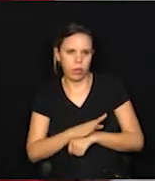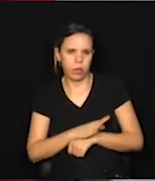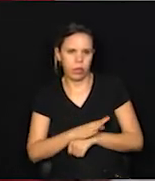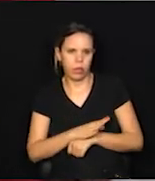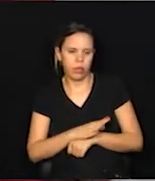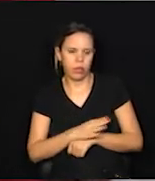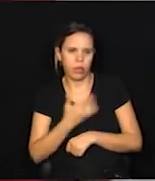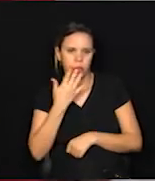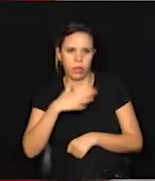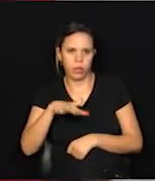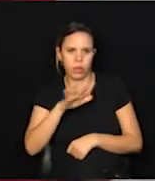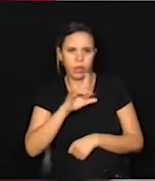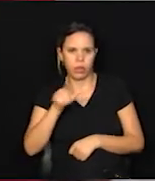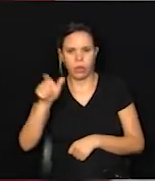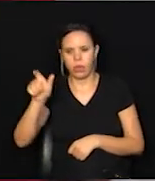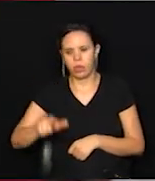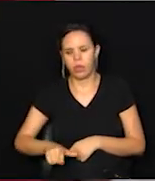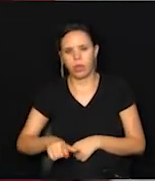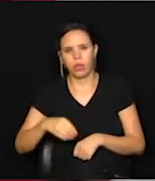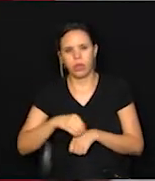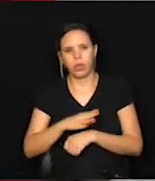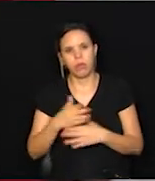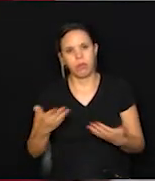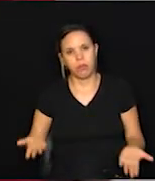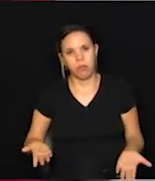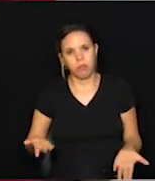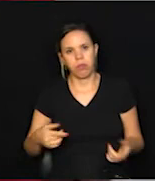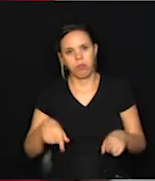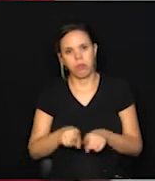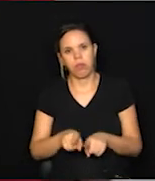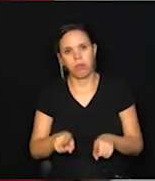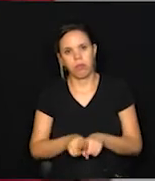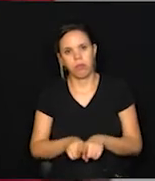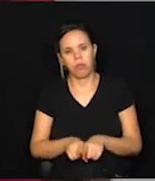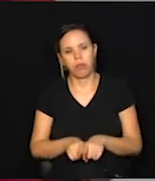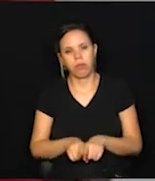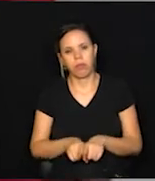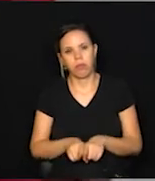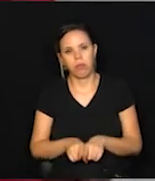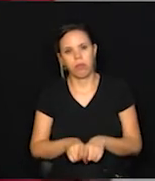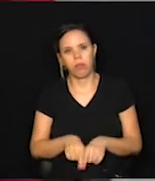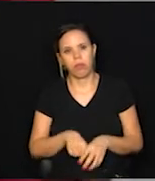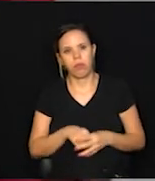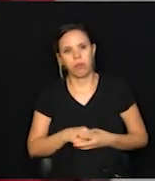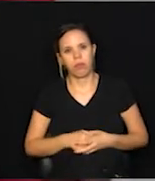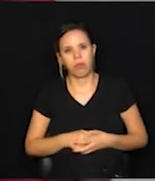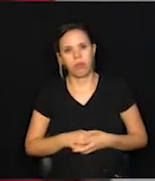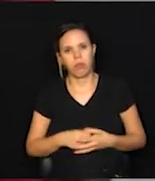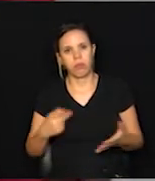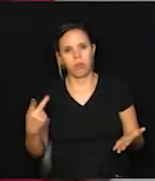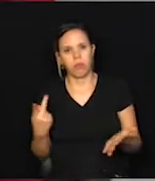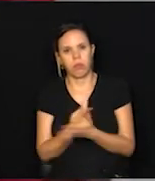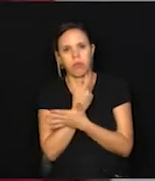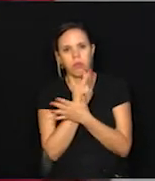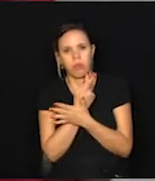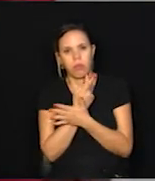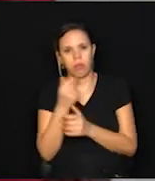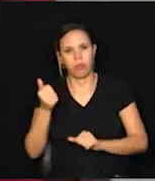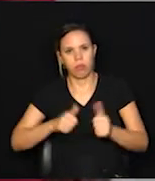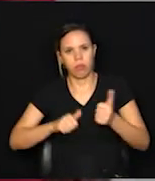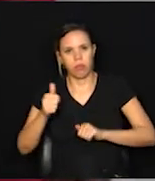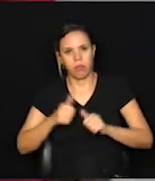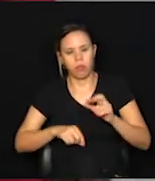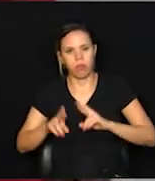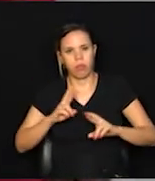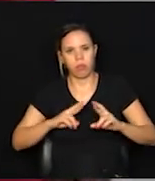que criança é o ser que mais transmite, porque aí também a gente estaria incorrendo num erro de análise